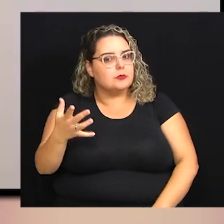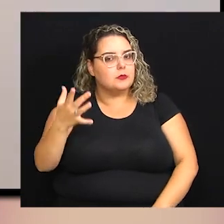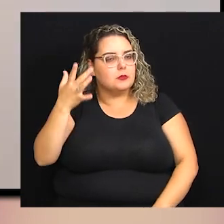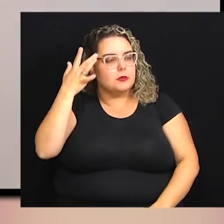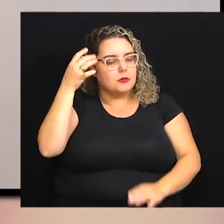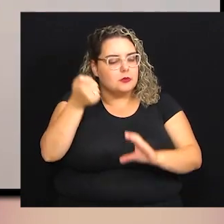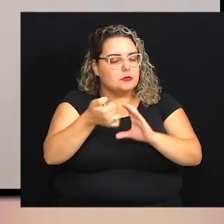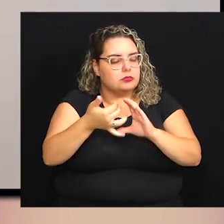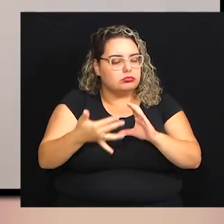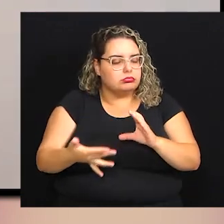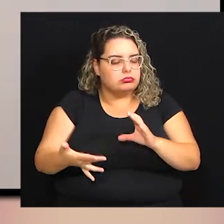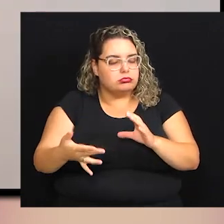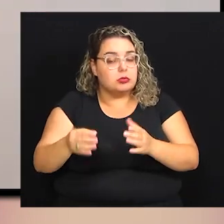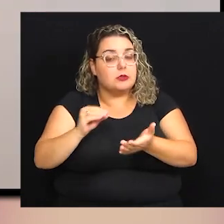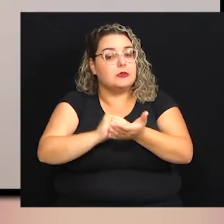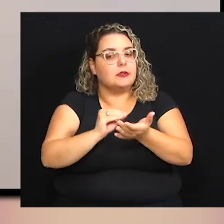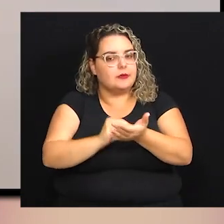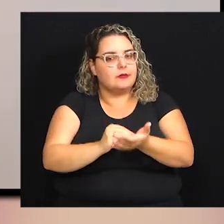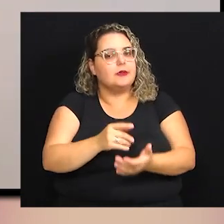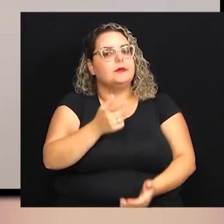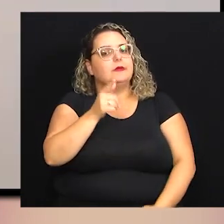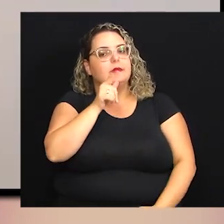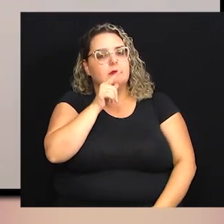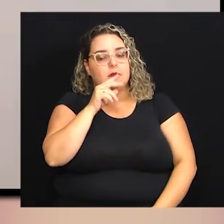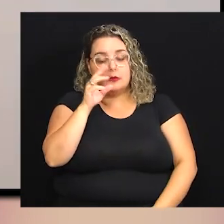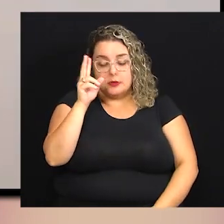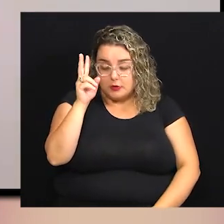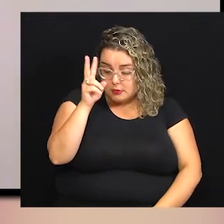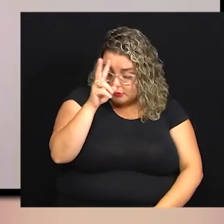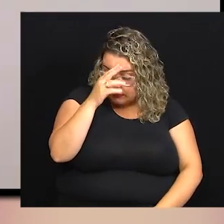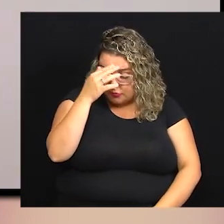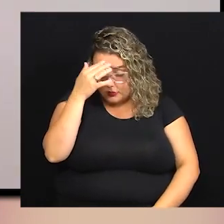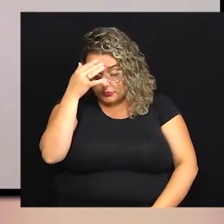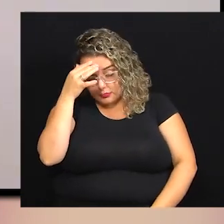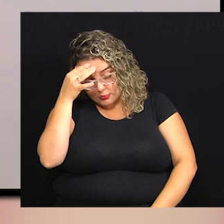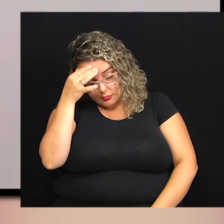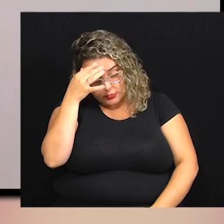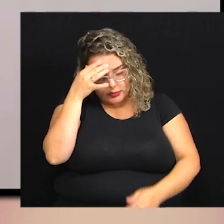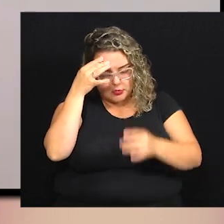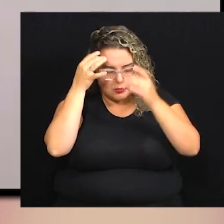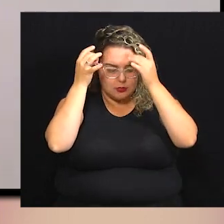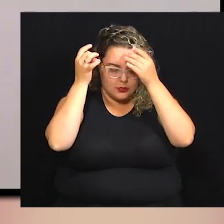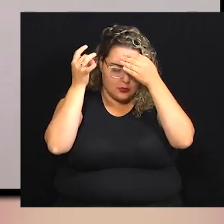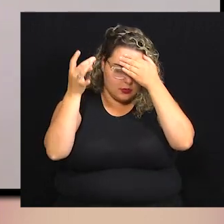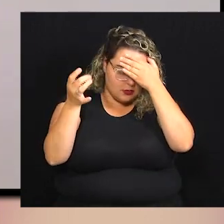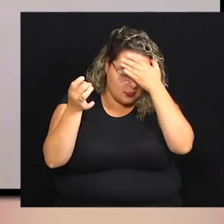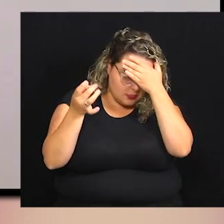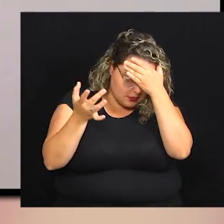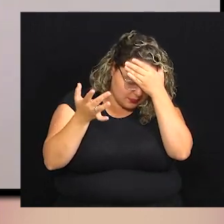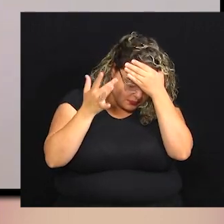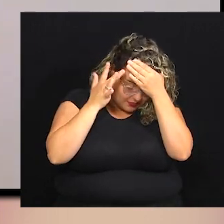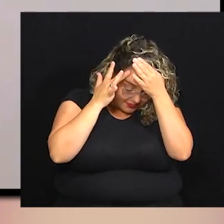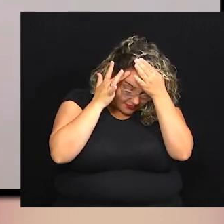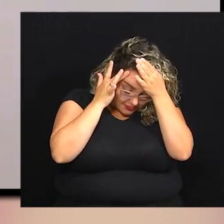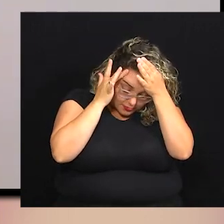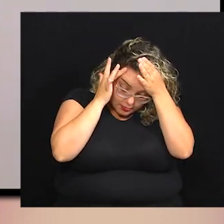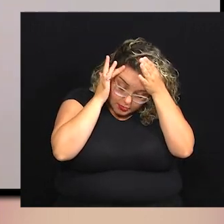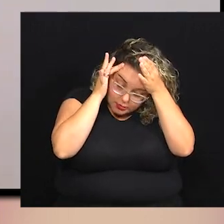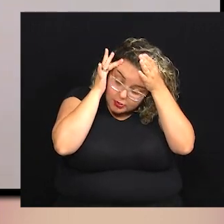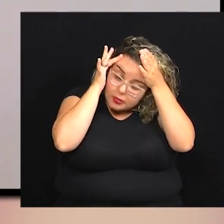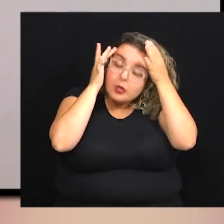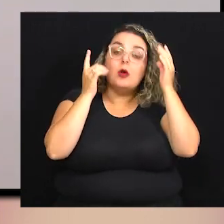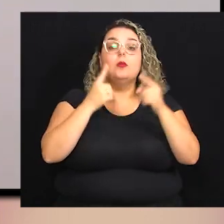sente as características de uma desidratação, que é tontura, dor de cabeça. Por quê? Porque eu estou